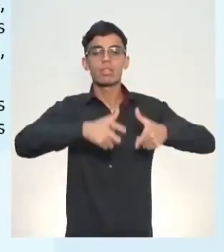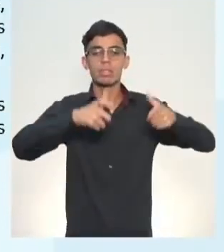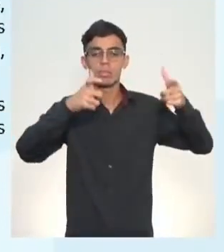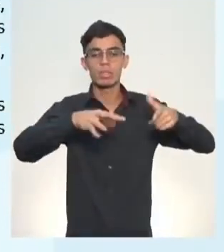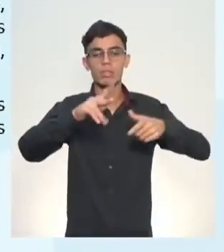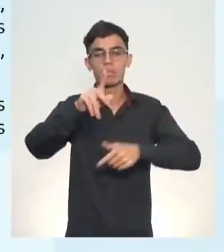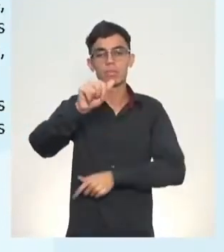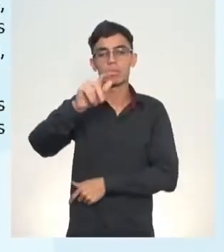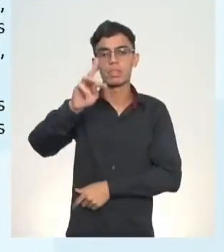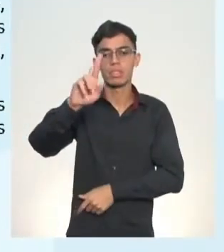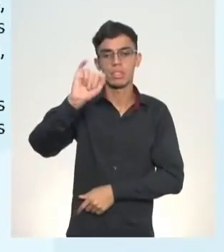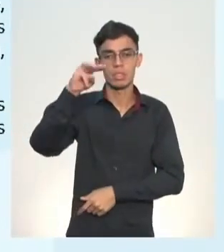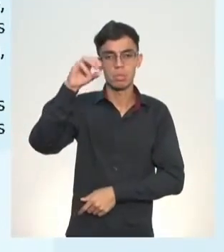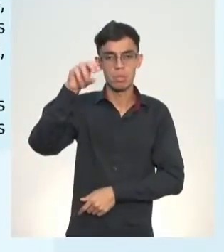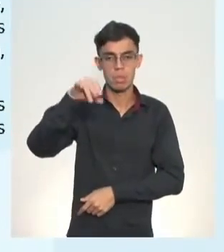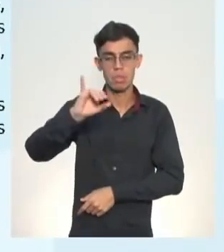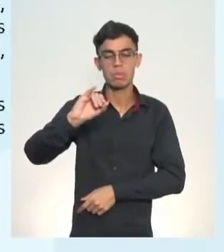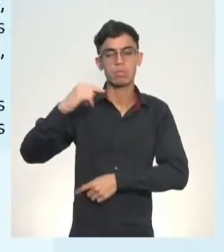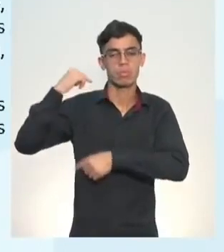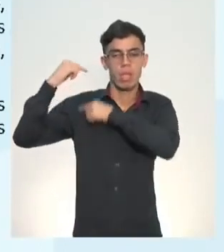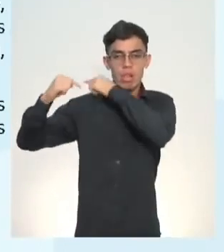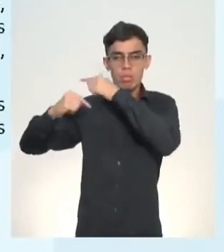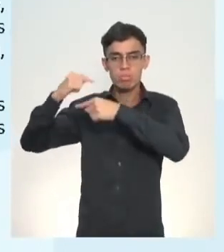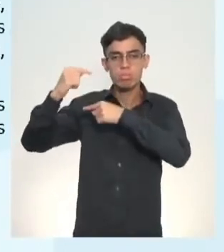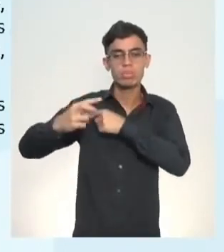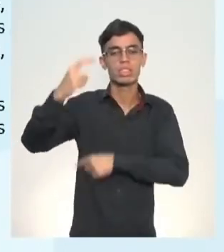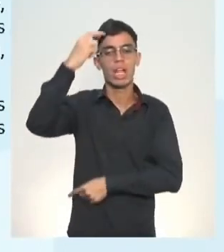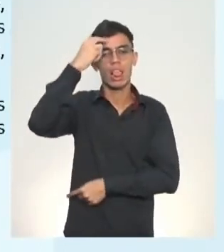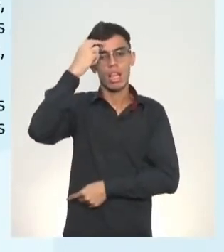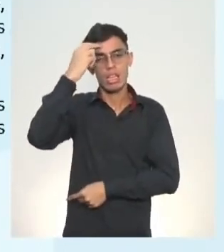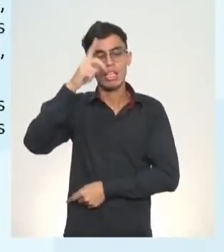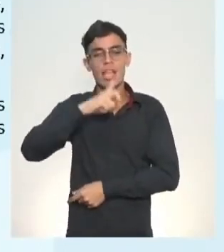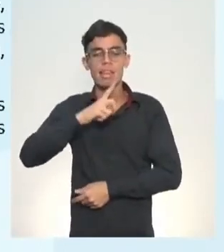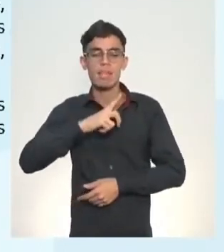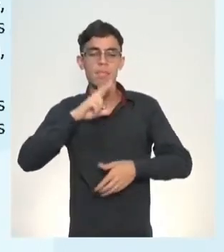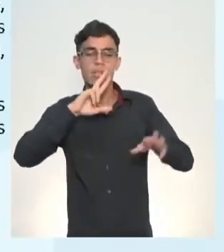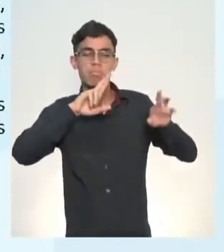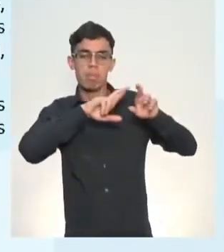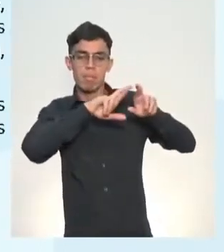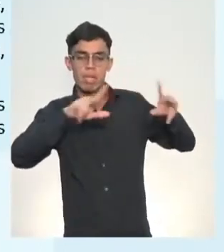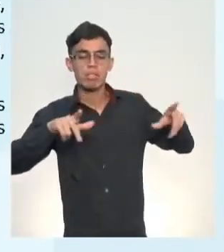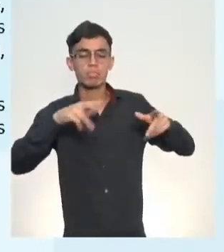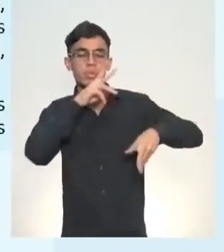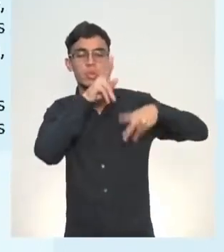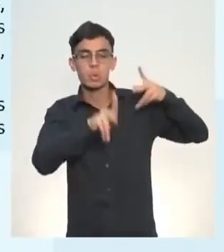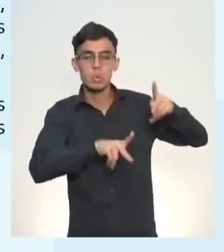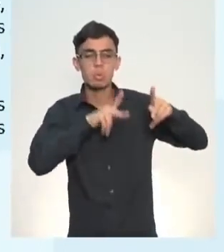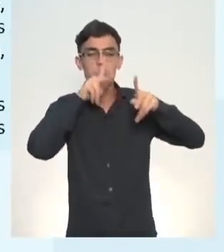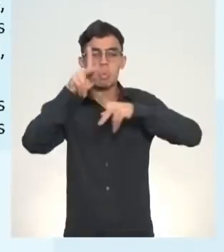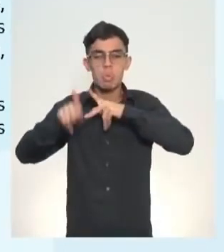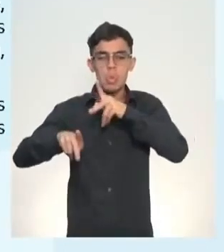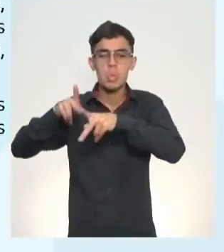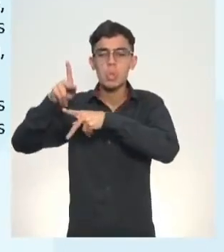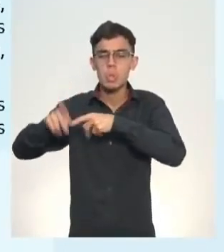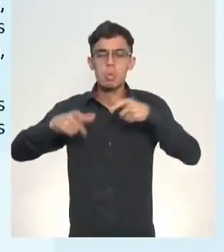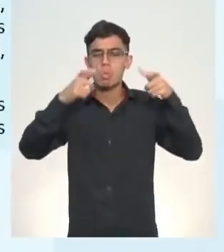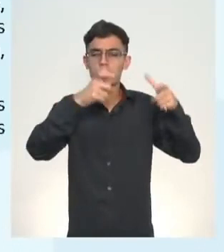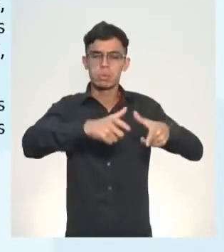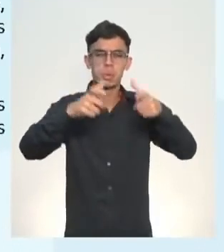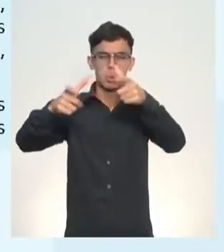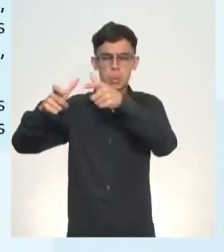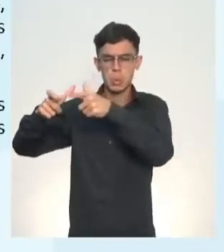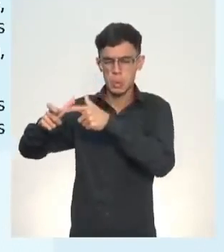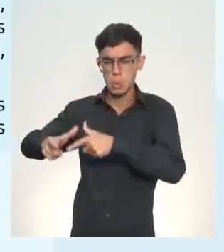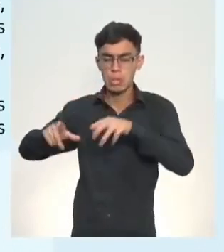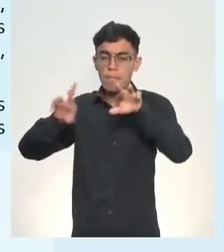tá? Então, a herança cultural, ela vem, né, ela varia em relação aos vários povos, né, do mundo, né, espalhados aí. Por